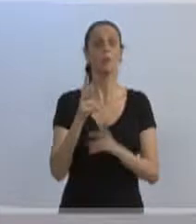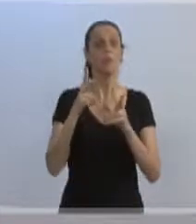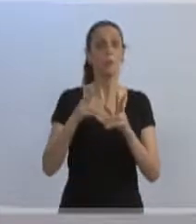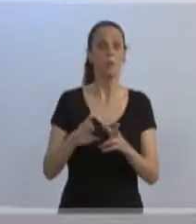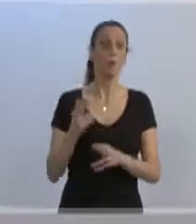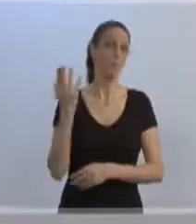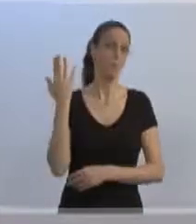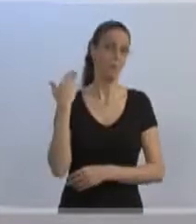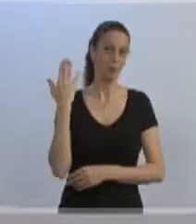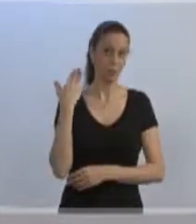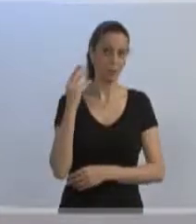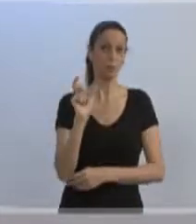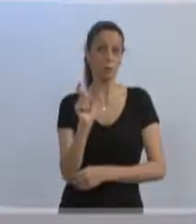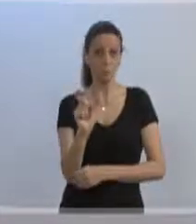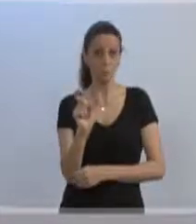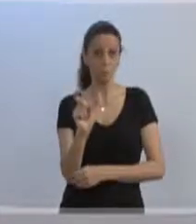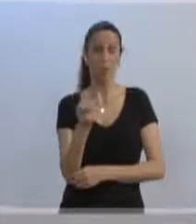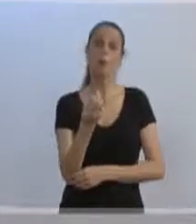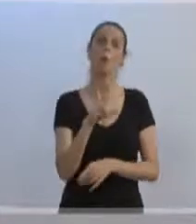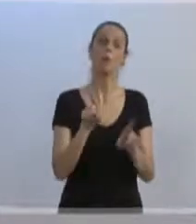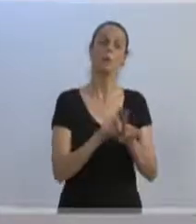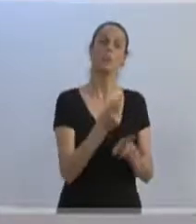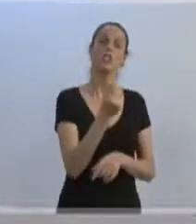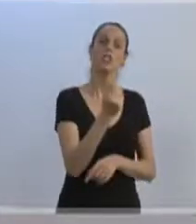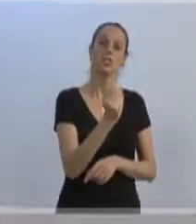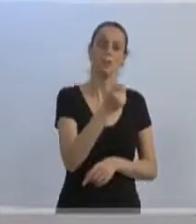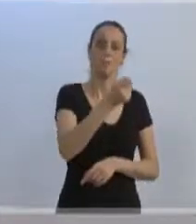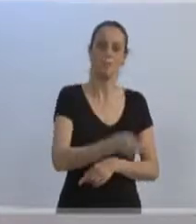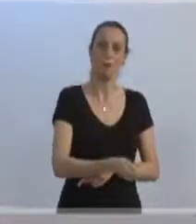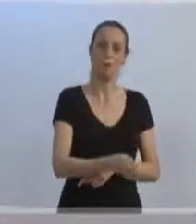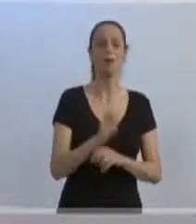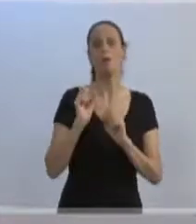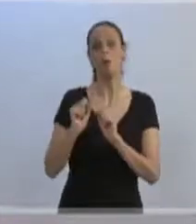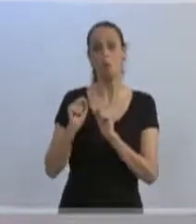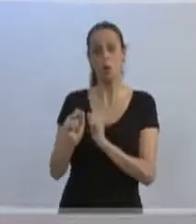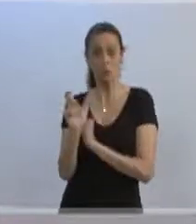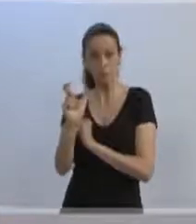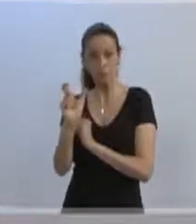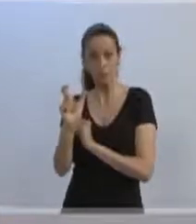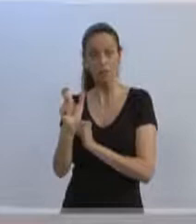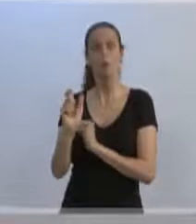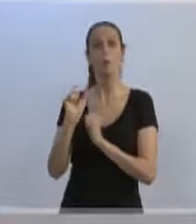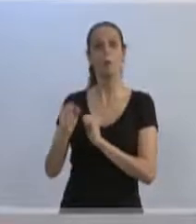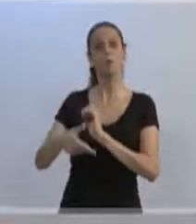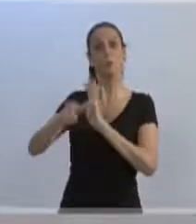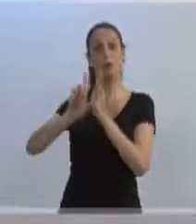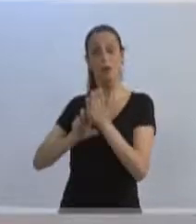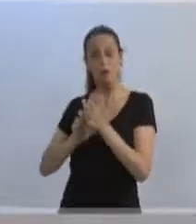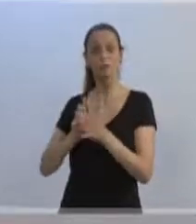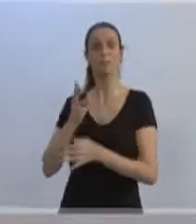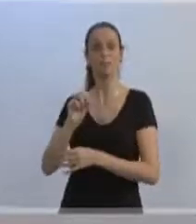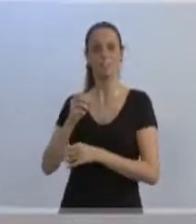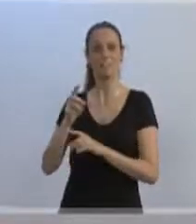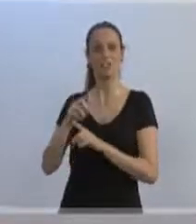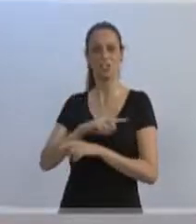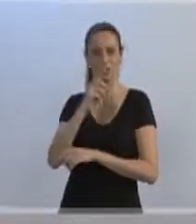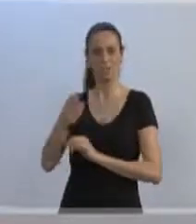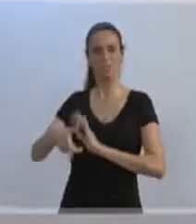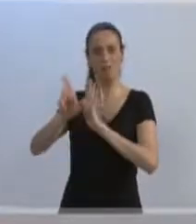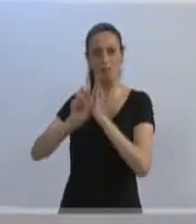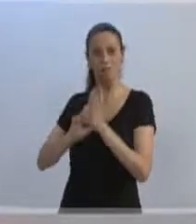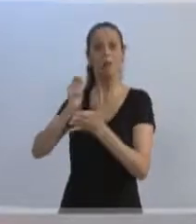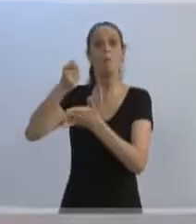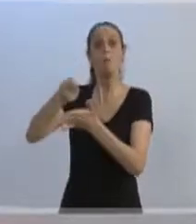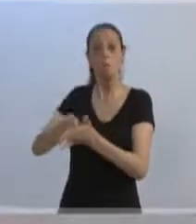comprando no cartão ou pagando dinheiro seja posso comprar 30 com 30 dias de antecedência tarifa mesmo assim eu tô